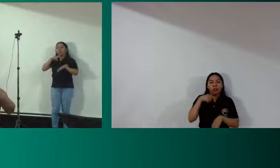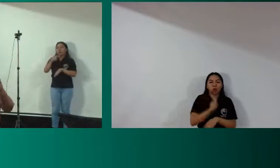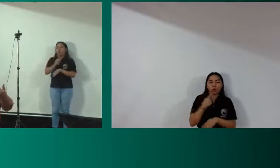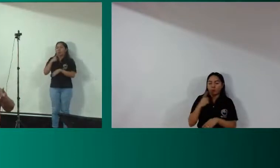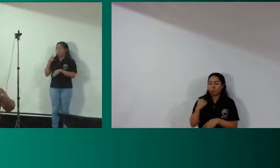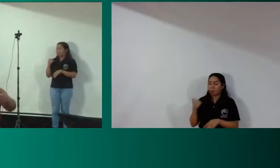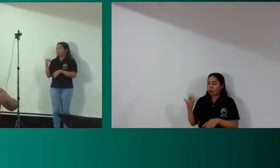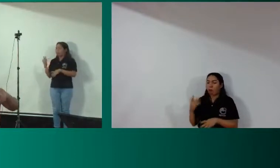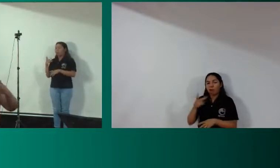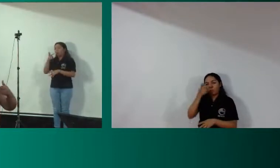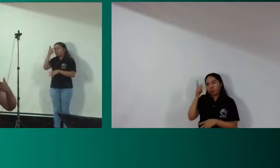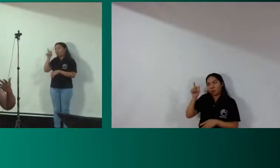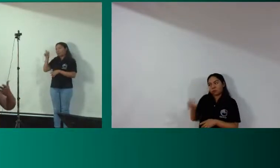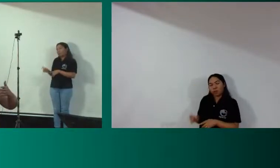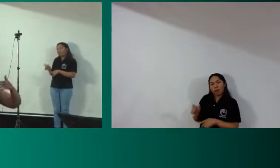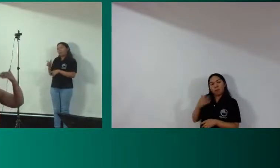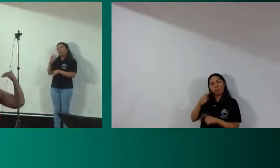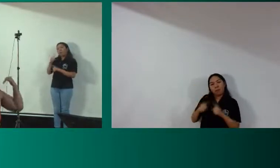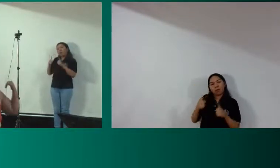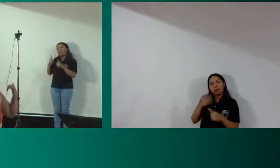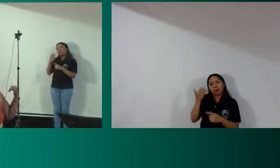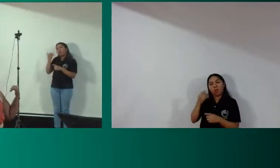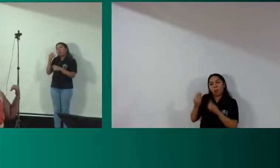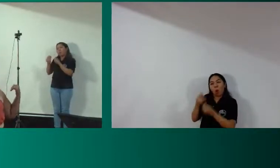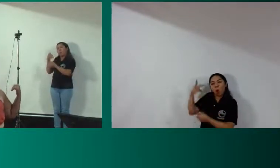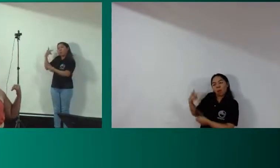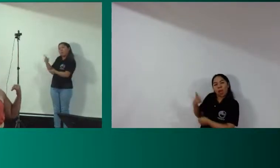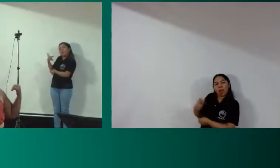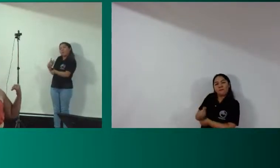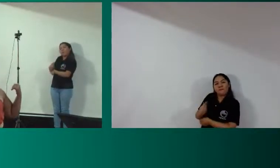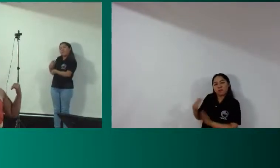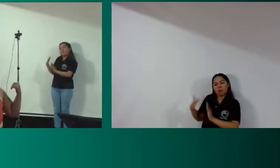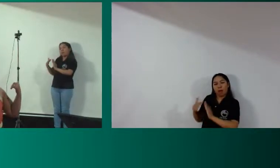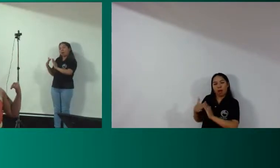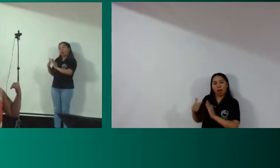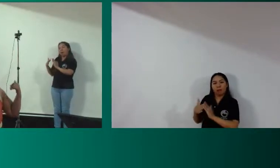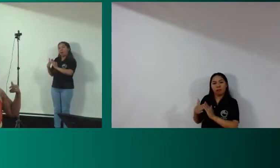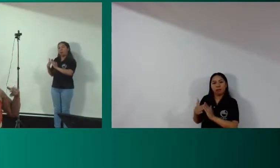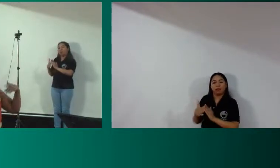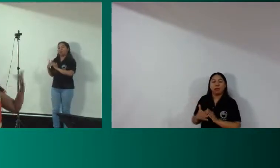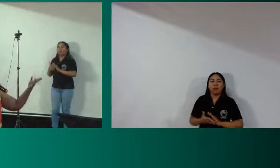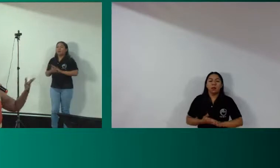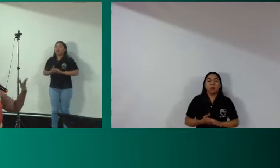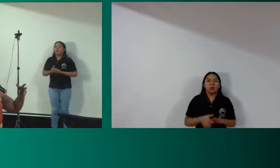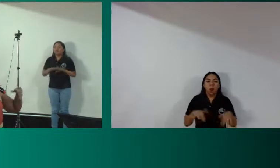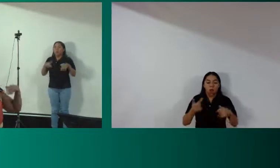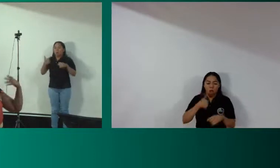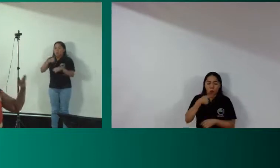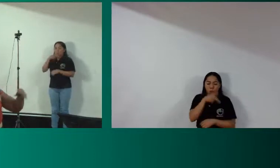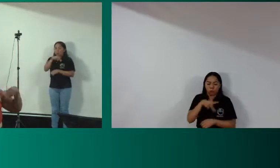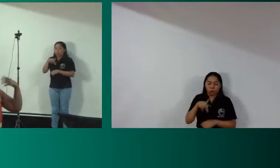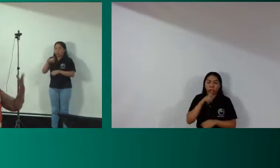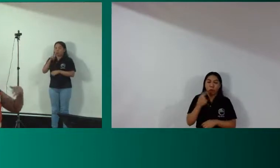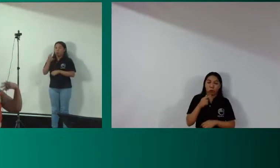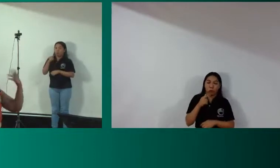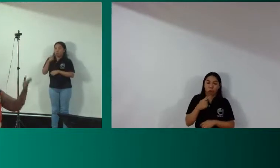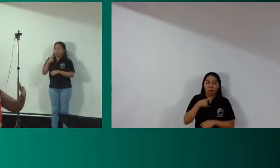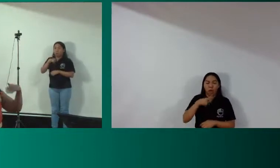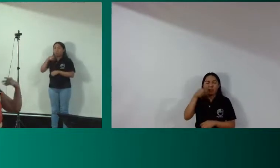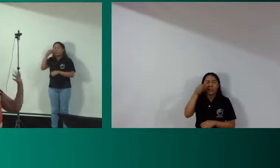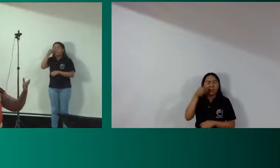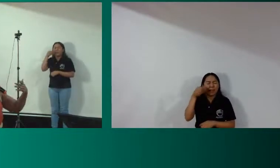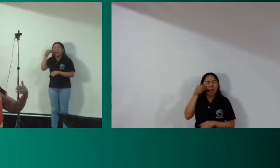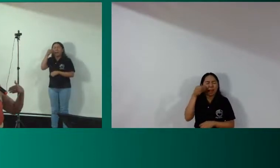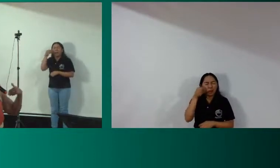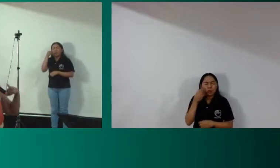do colega né a gente não sabe qual é a realidade dele em casa né é enquanto professora de geografia o tempo